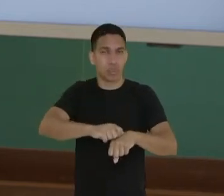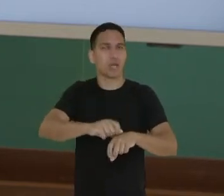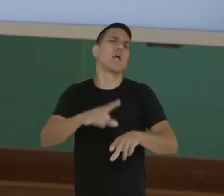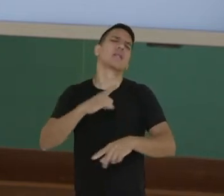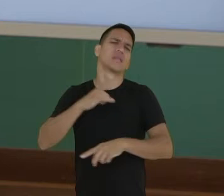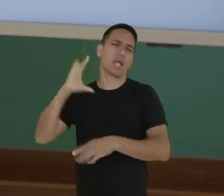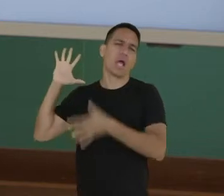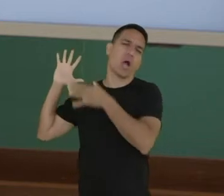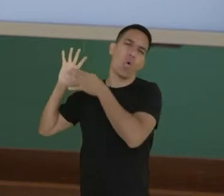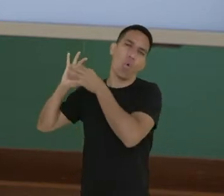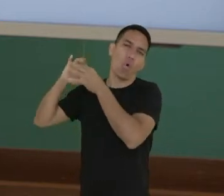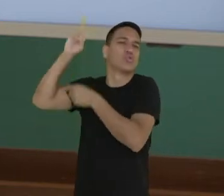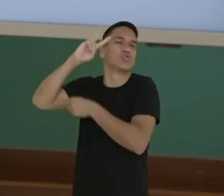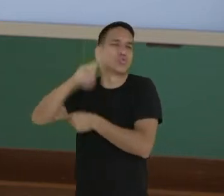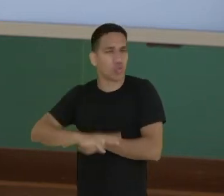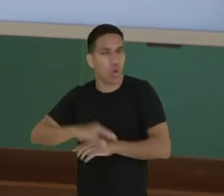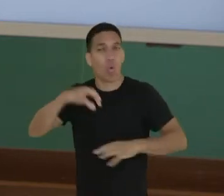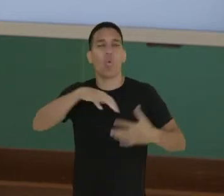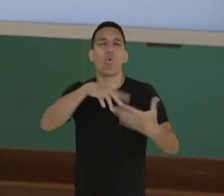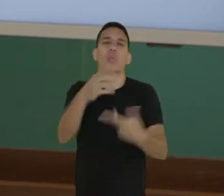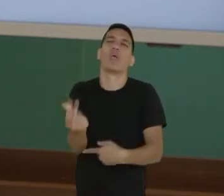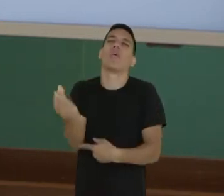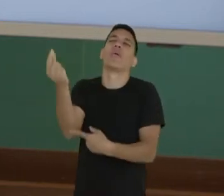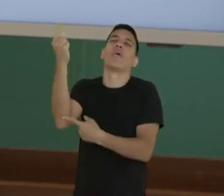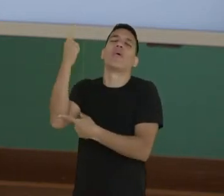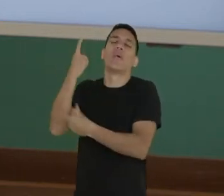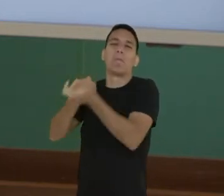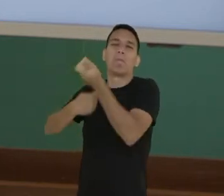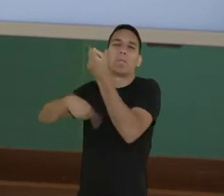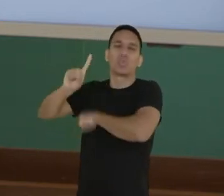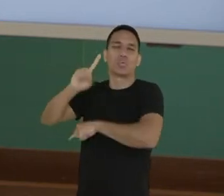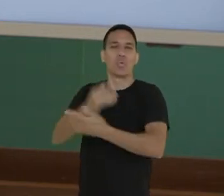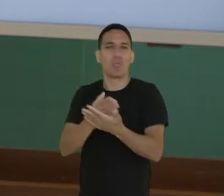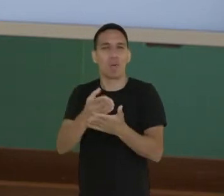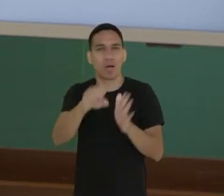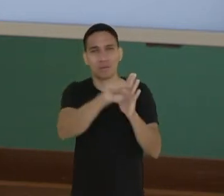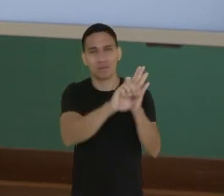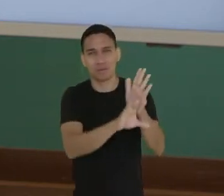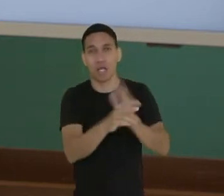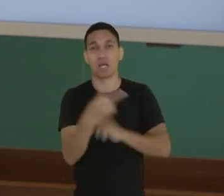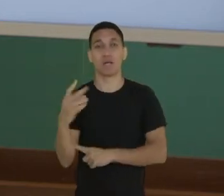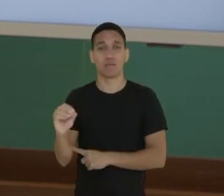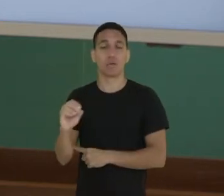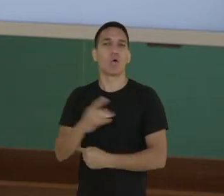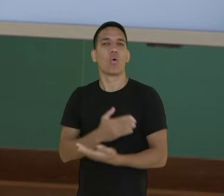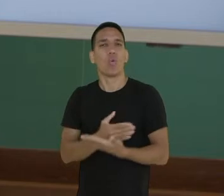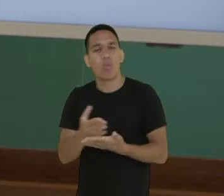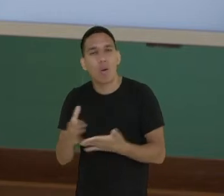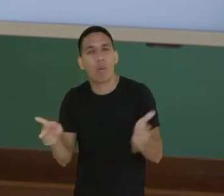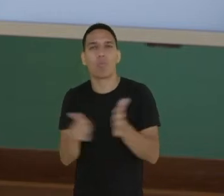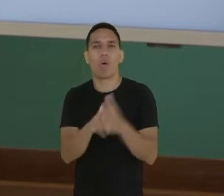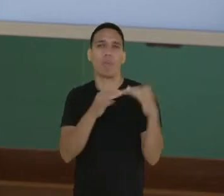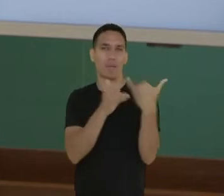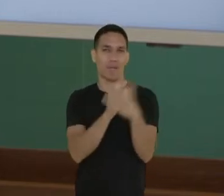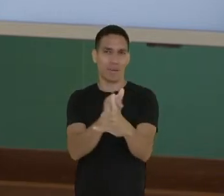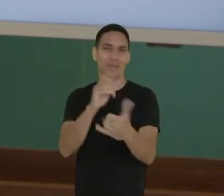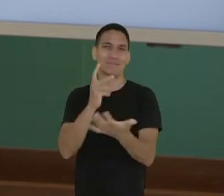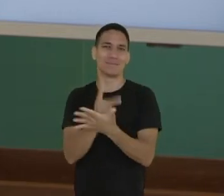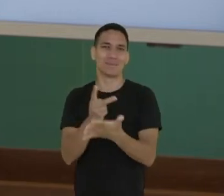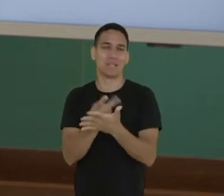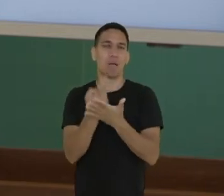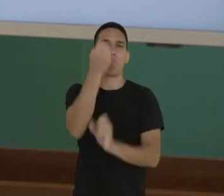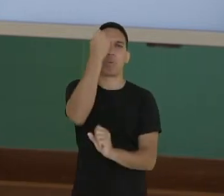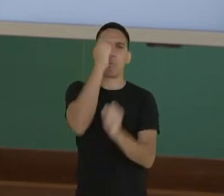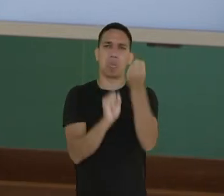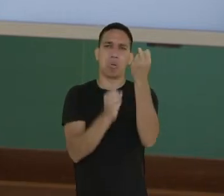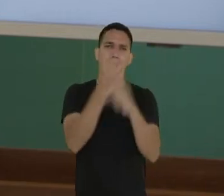né? O mundo ele foi desenvolvido lá, né, no século XX, praticamente, todo movido a energia elétrica, movida de termoelétricas,